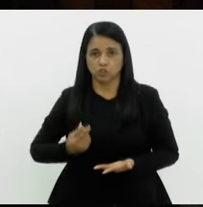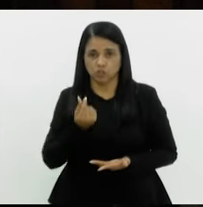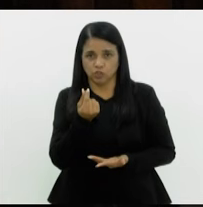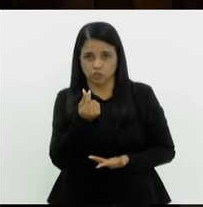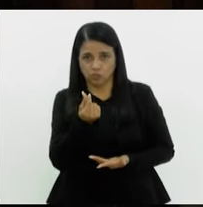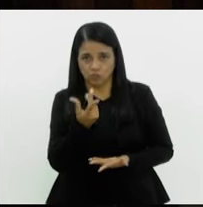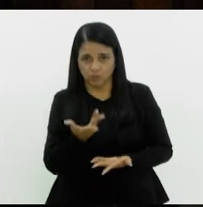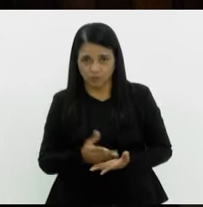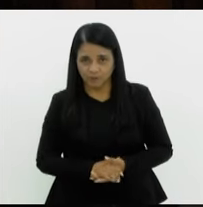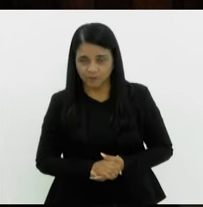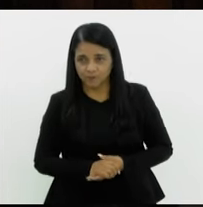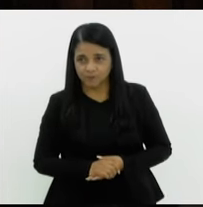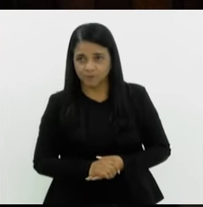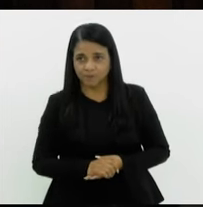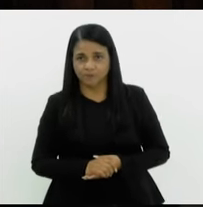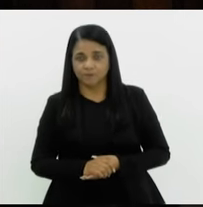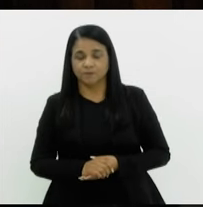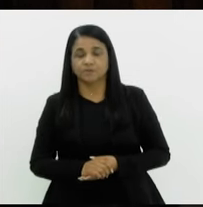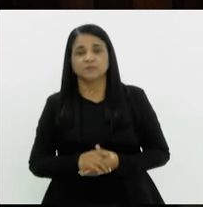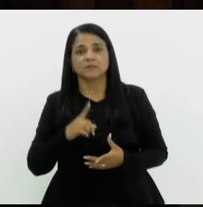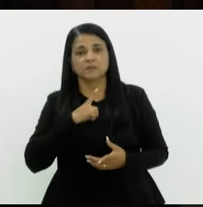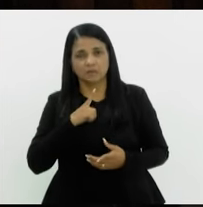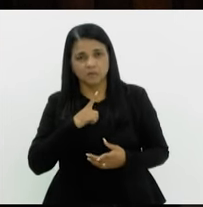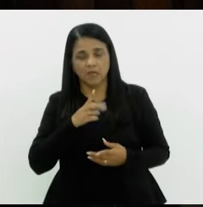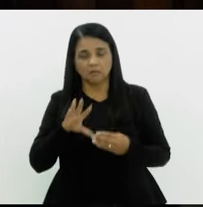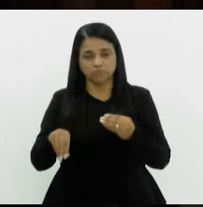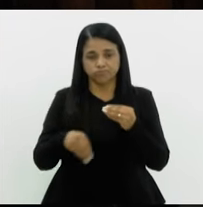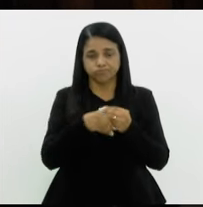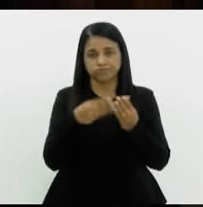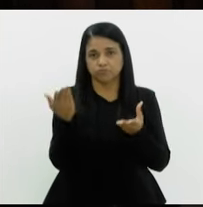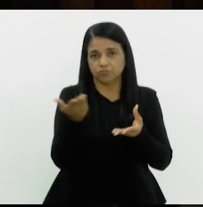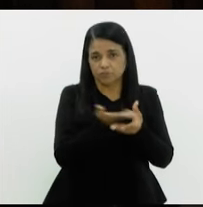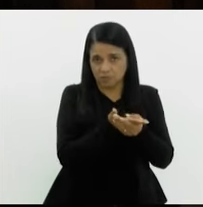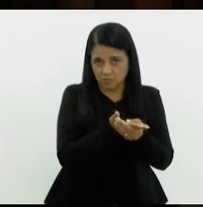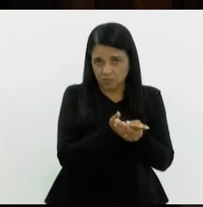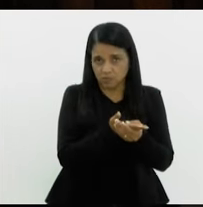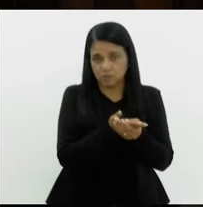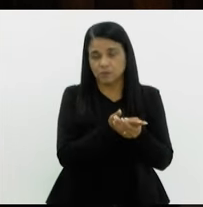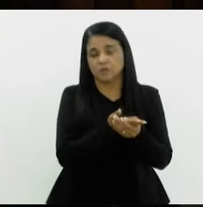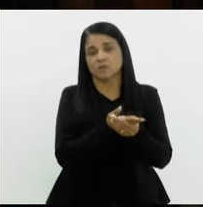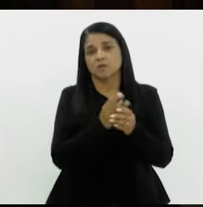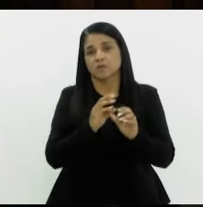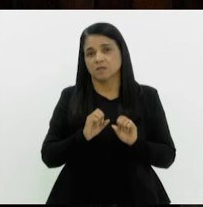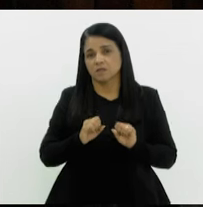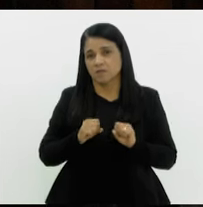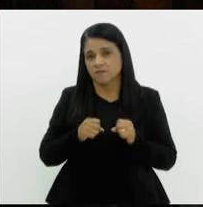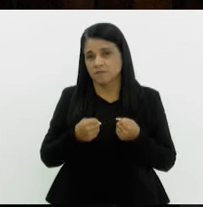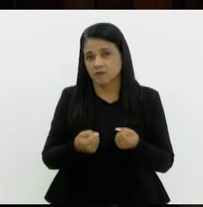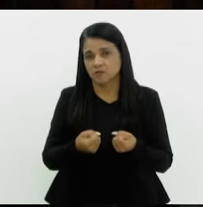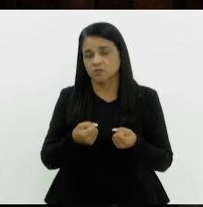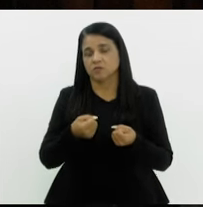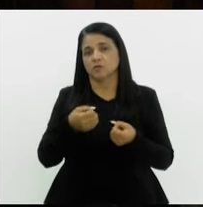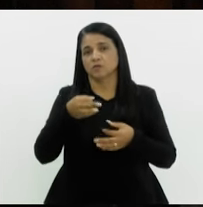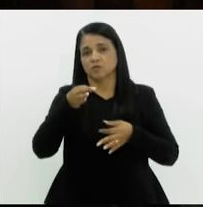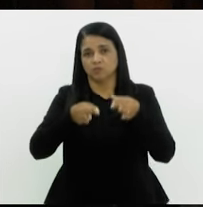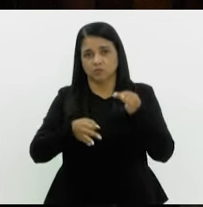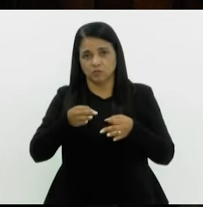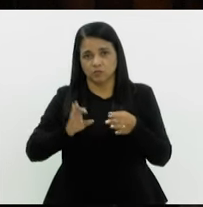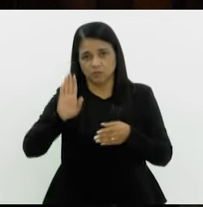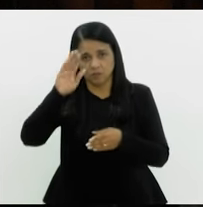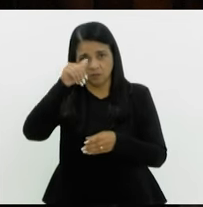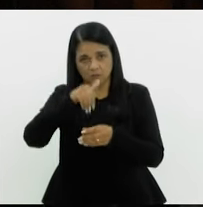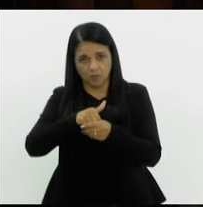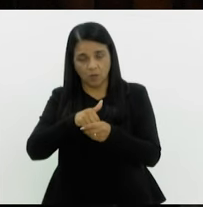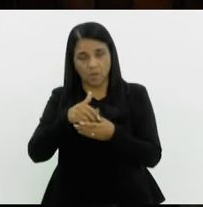isso está na peça do Ministério Público, em que defende que a Justiça Eleitoral casse